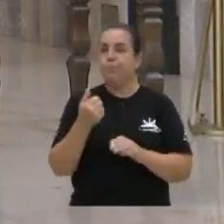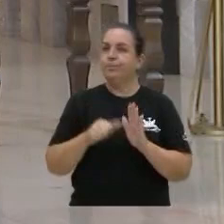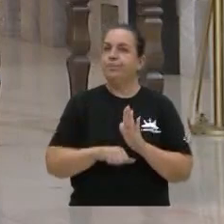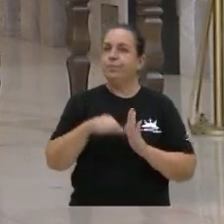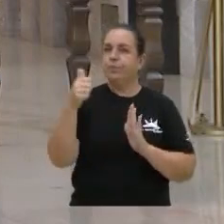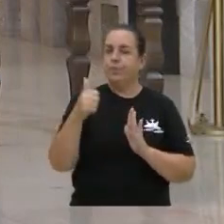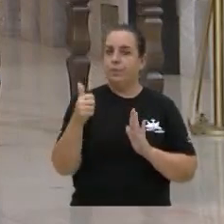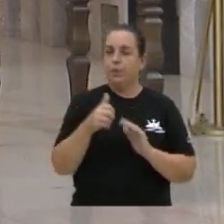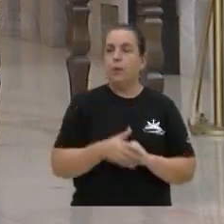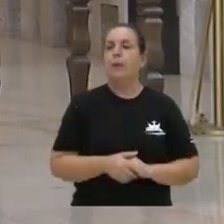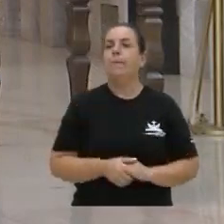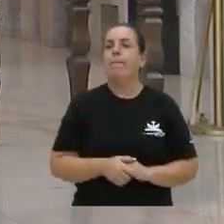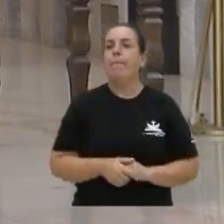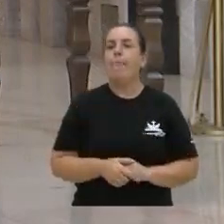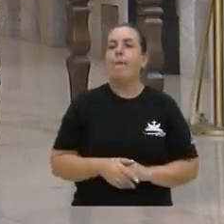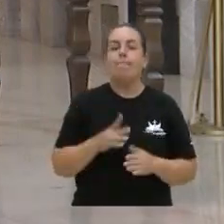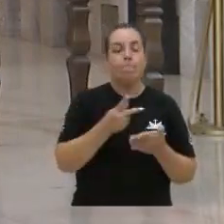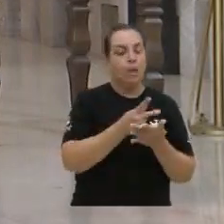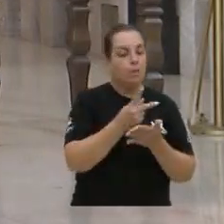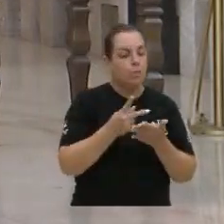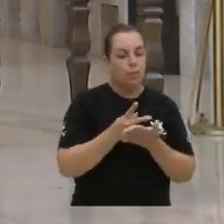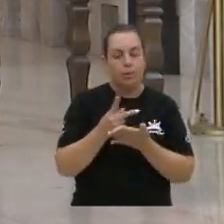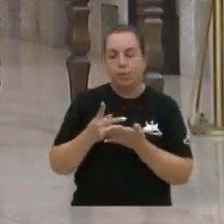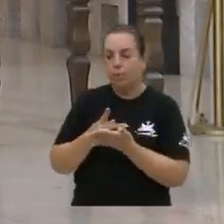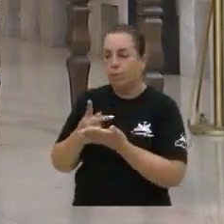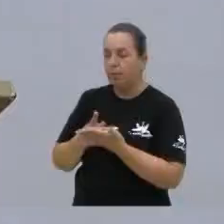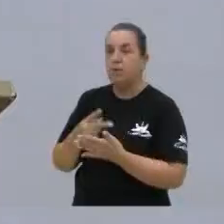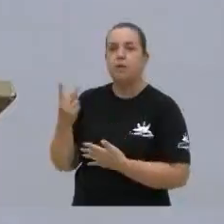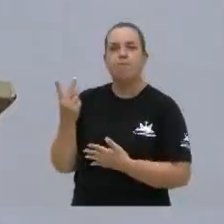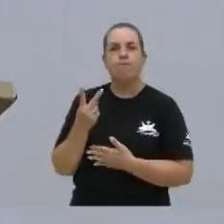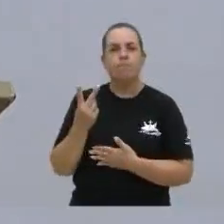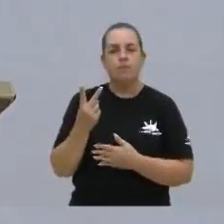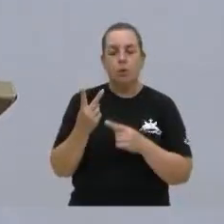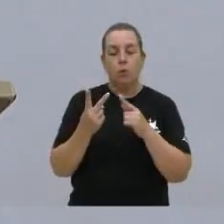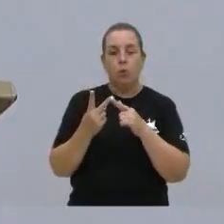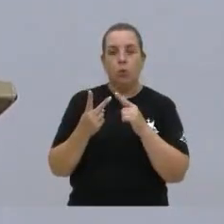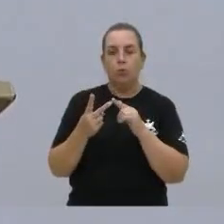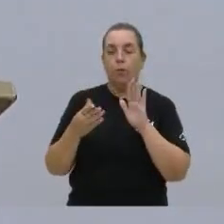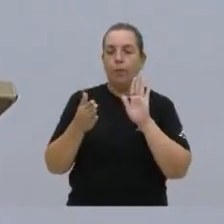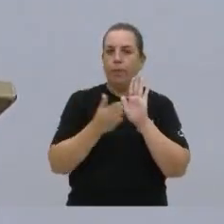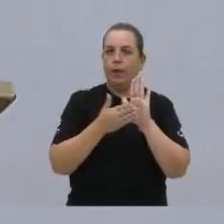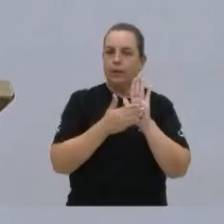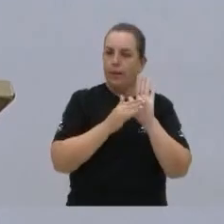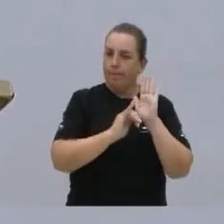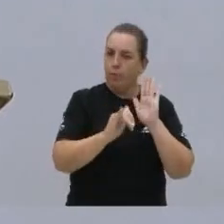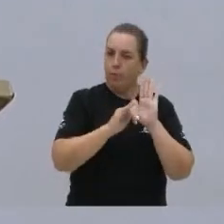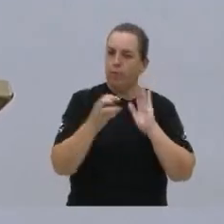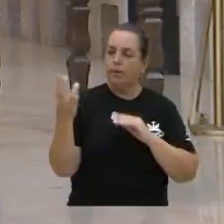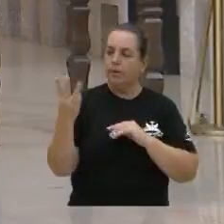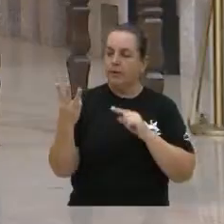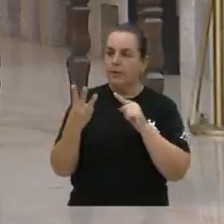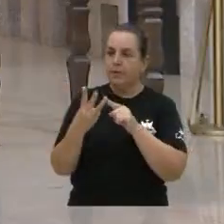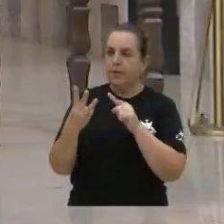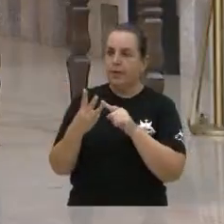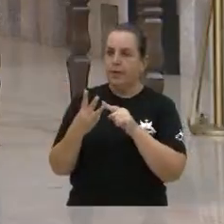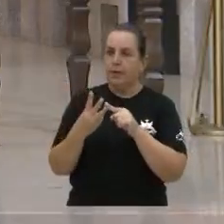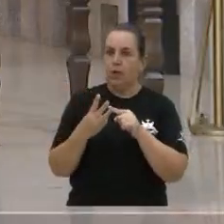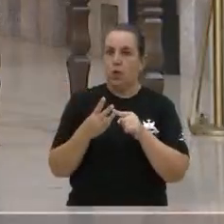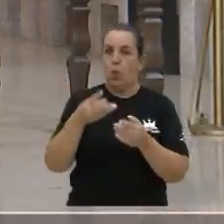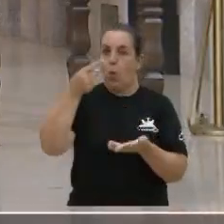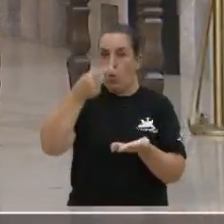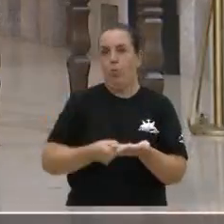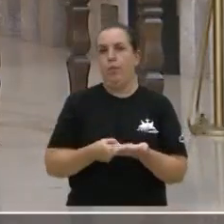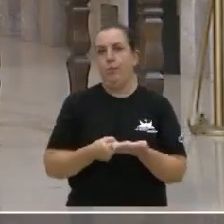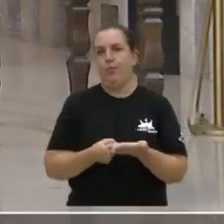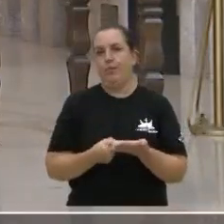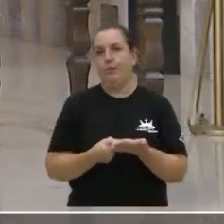Primeiro, busca. Segundo, testemunho. Terceiro,